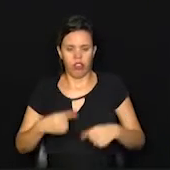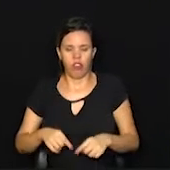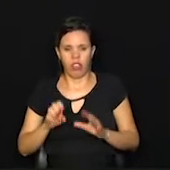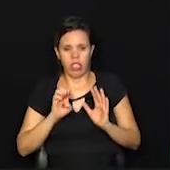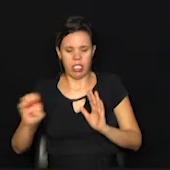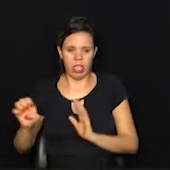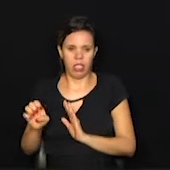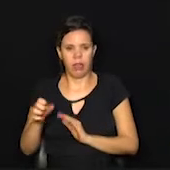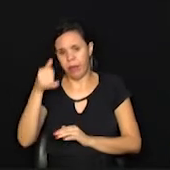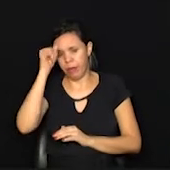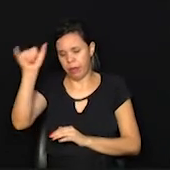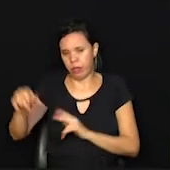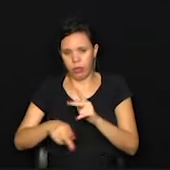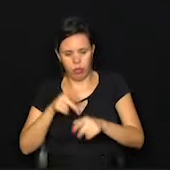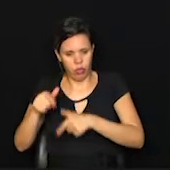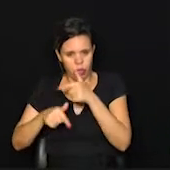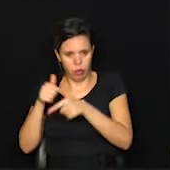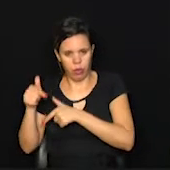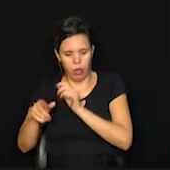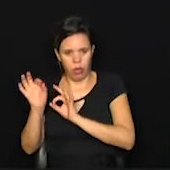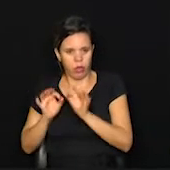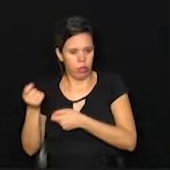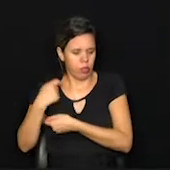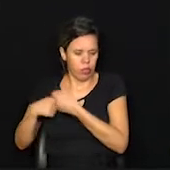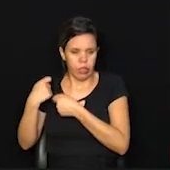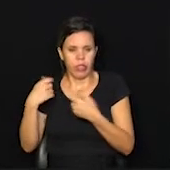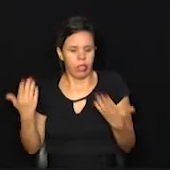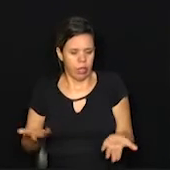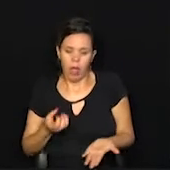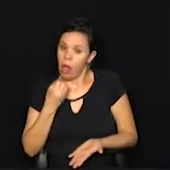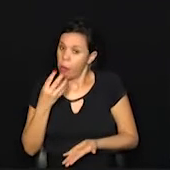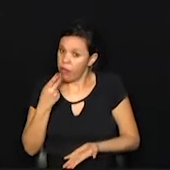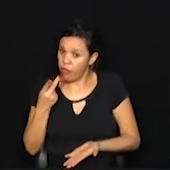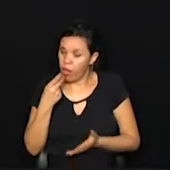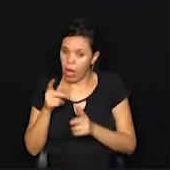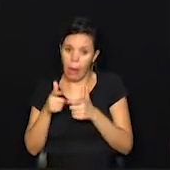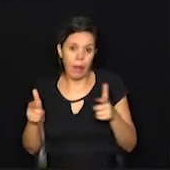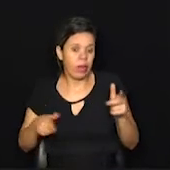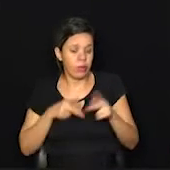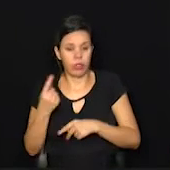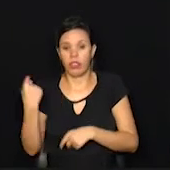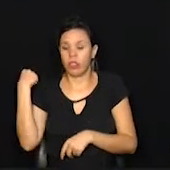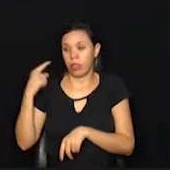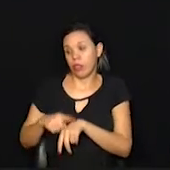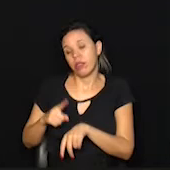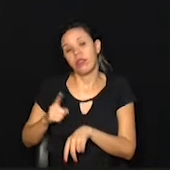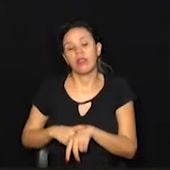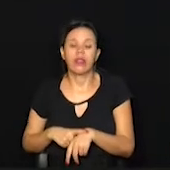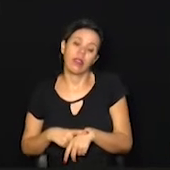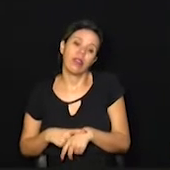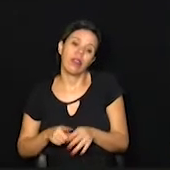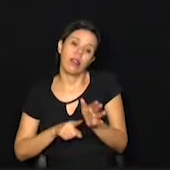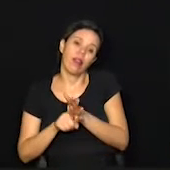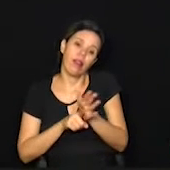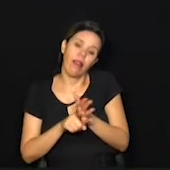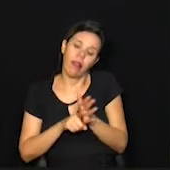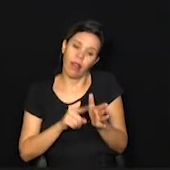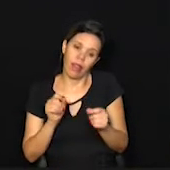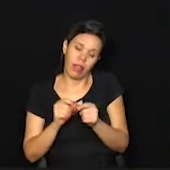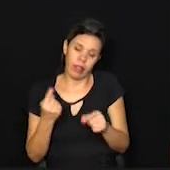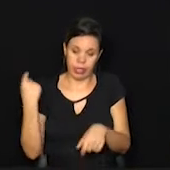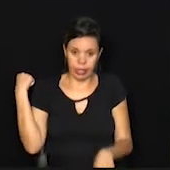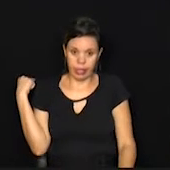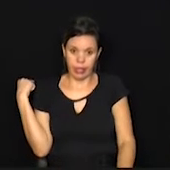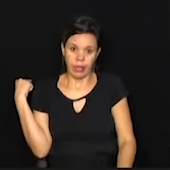impedir que a classe trabalhadora pudesse organizar e é bom dizer que a maioria do o momento segundo as pesquisas feitas